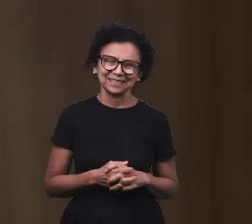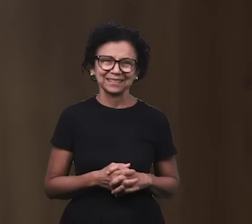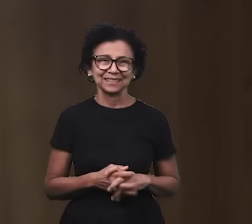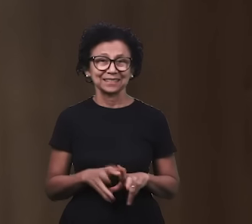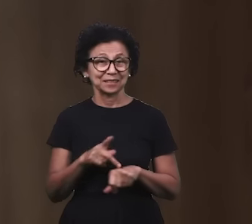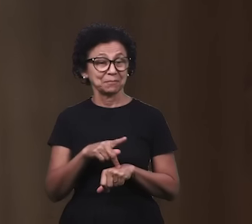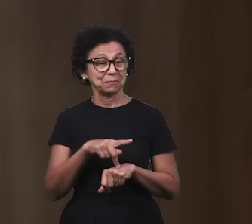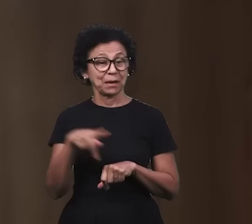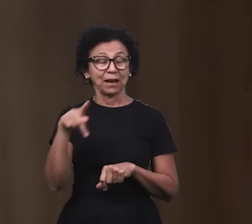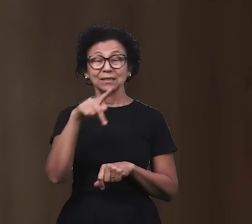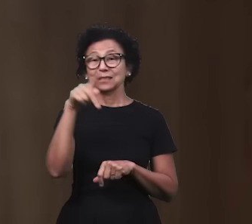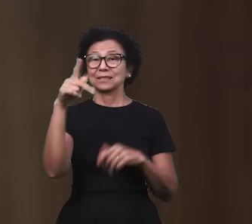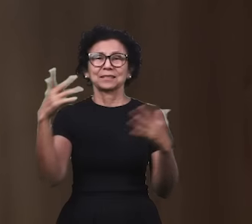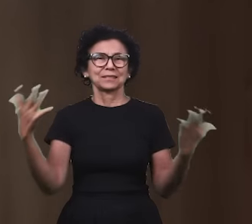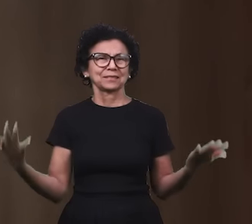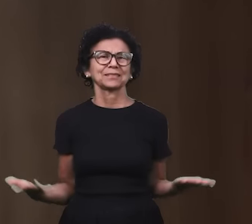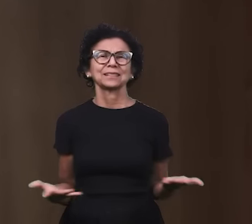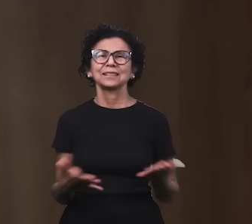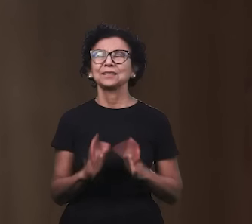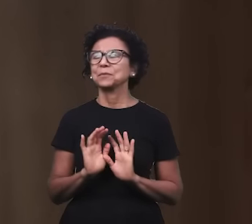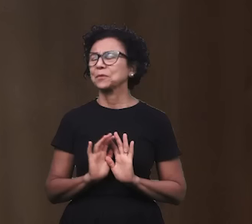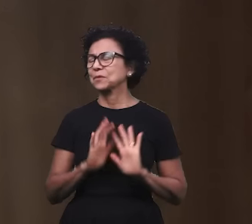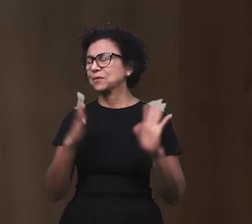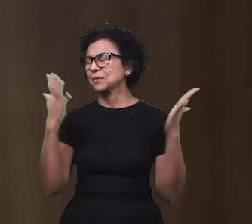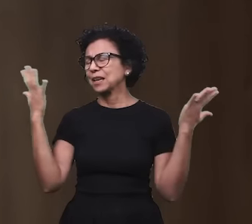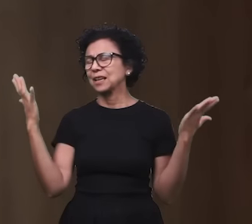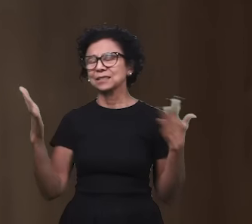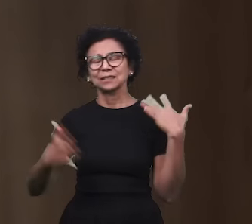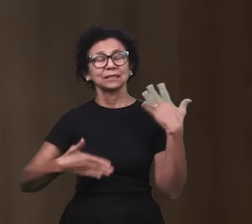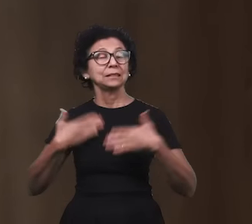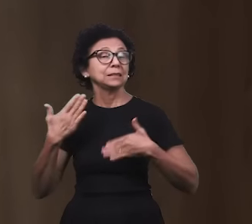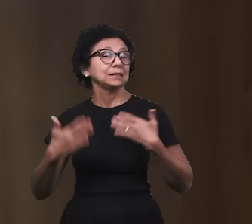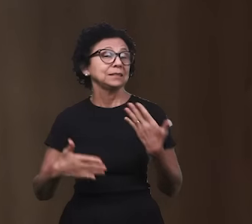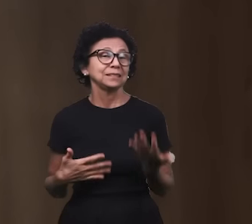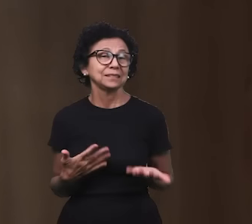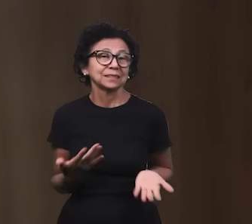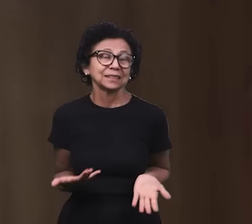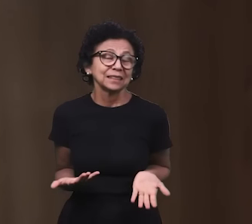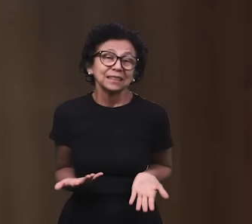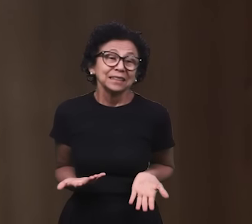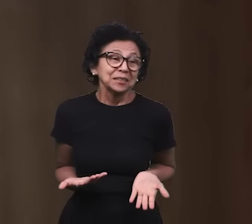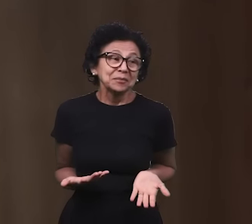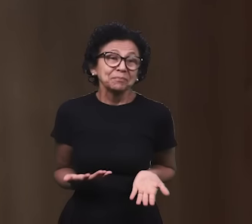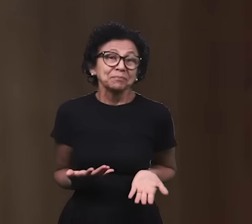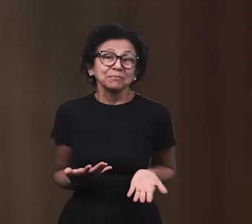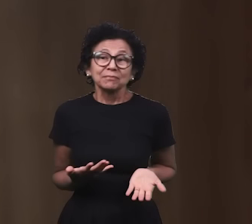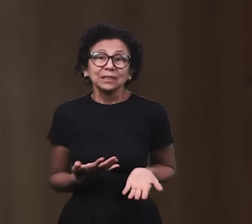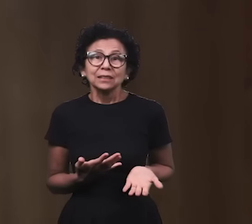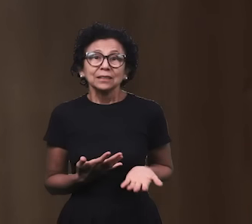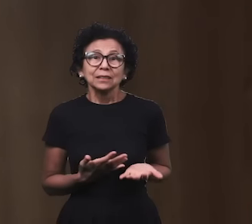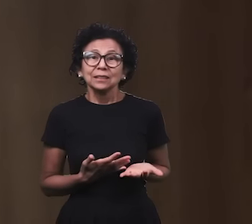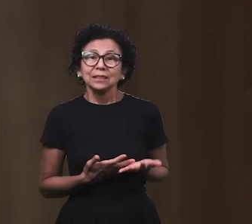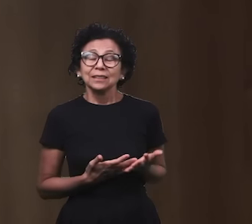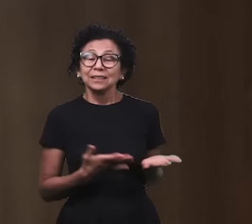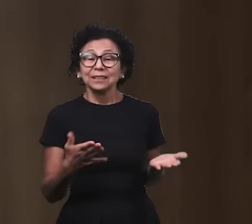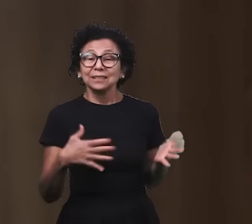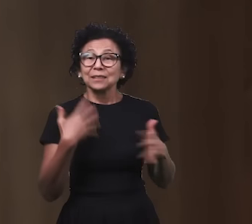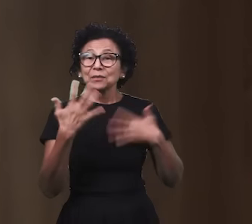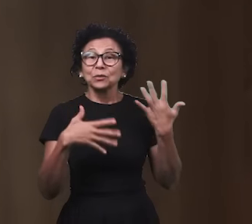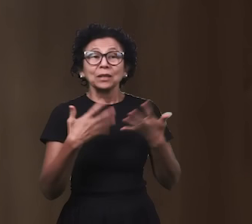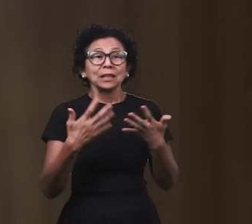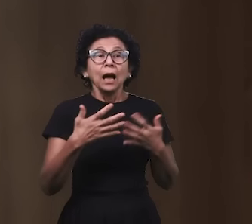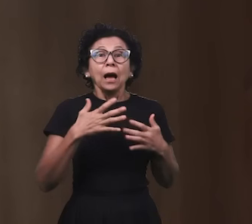local da festa, da Páscoa, mas tinha todo esse deslocamento, essa alegria. E eu vi que eles estavam tão alegres que